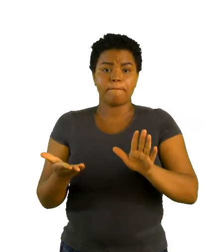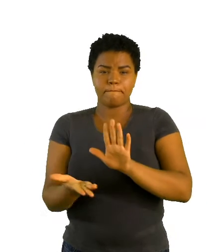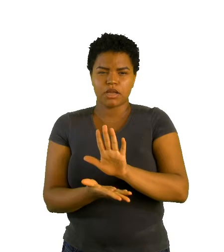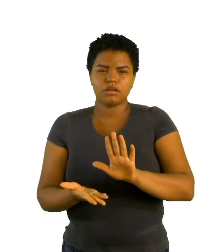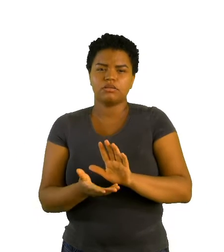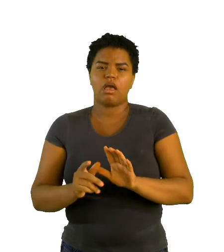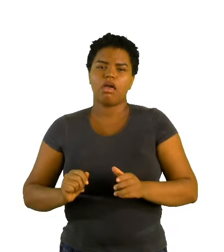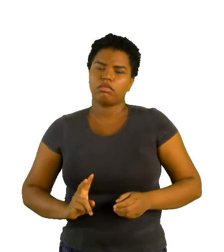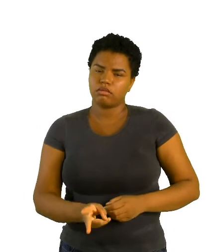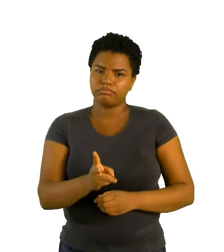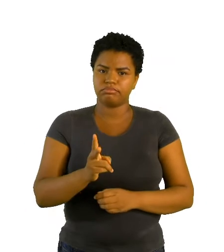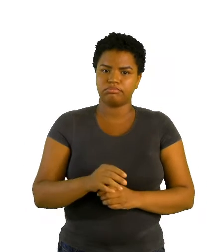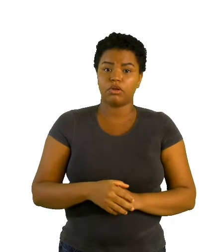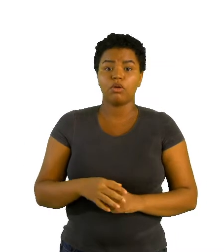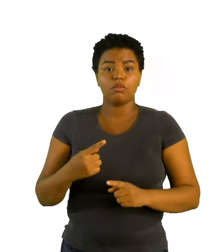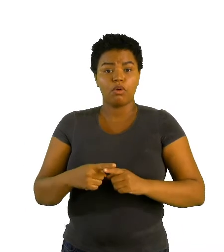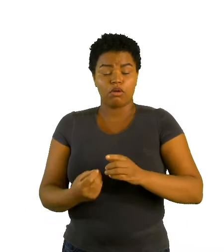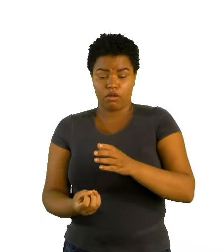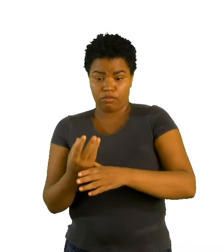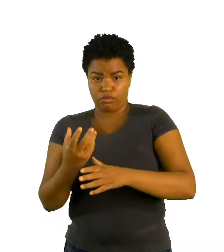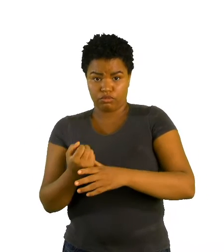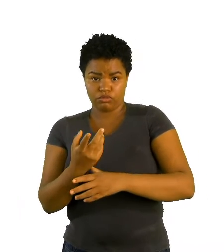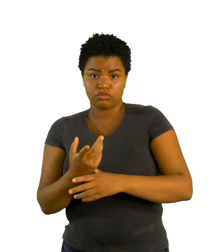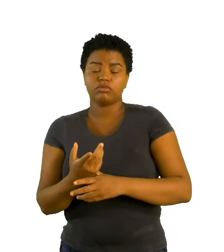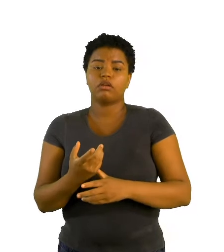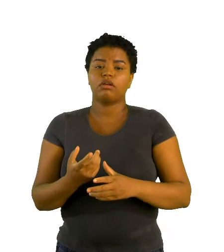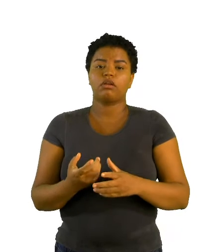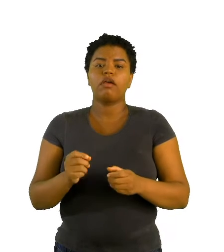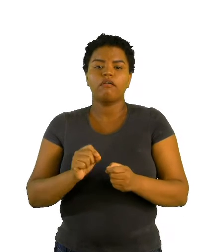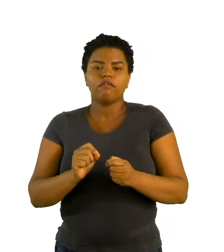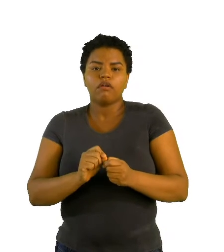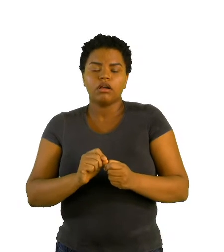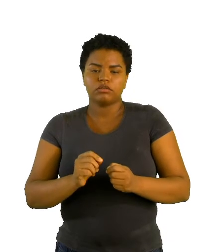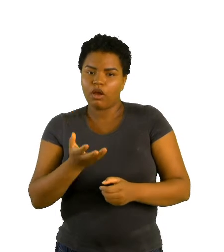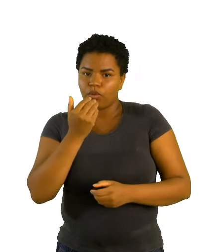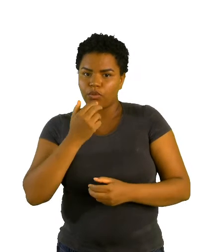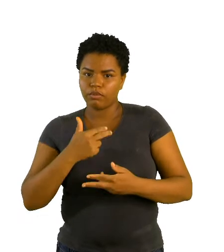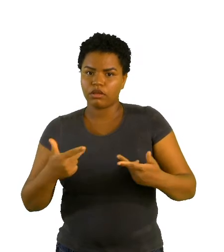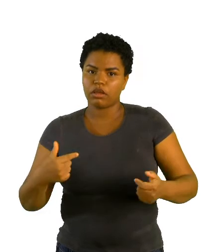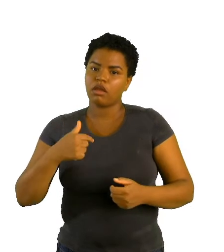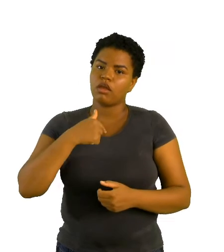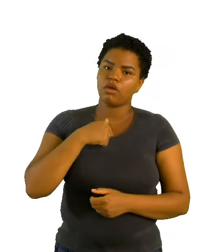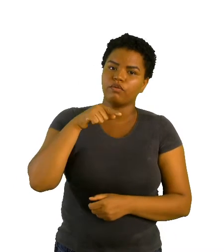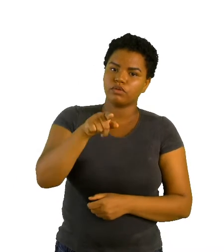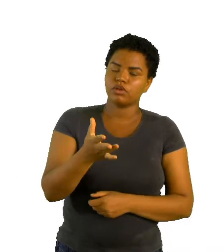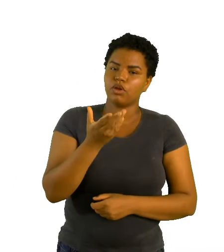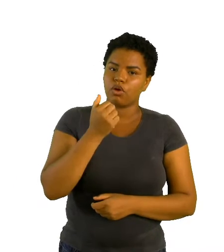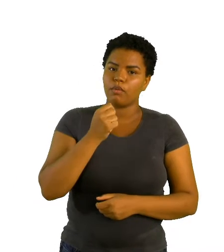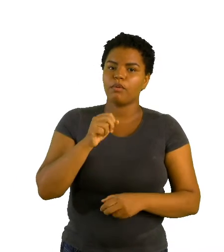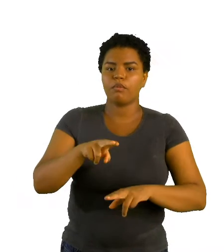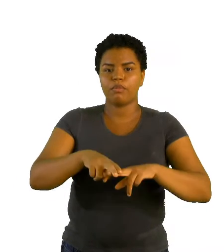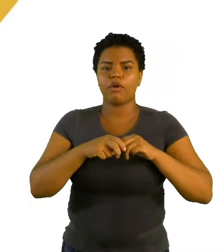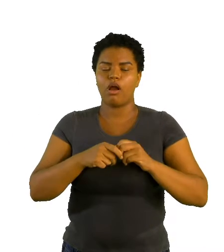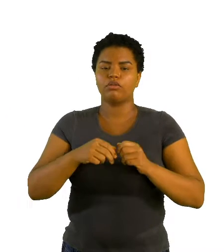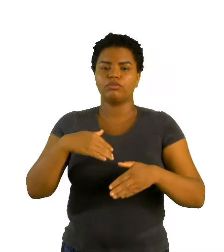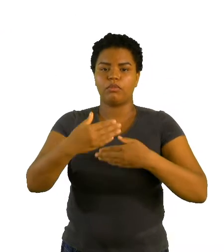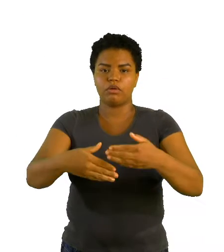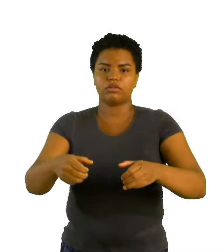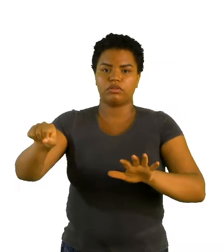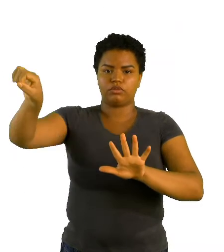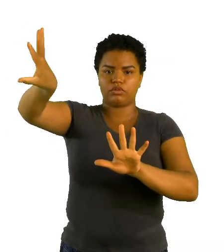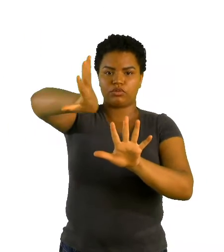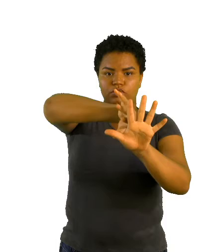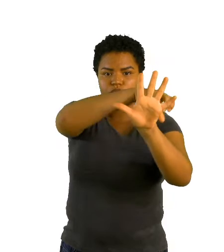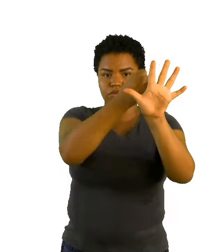produtores produzem todo o alimento que eu e você consome através de um processo chamado fotossíntese, ok? O